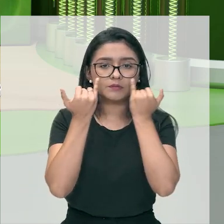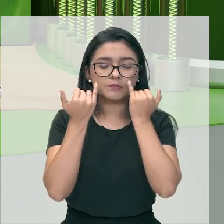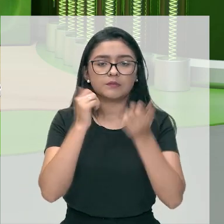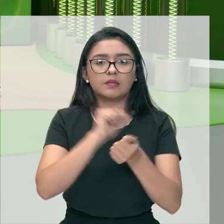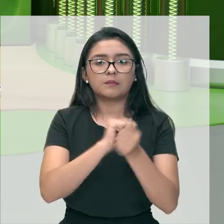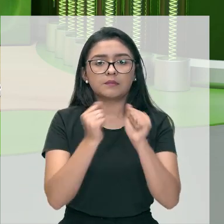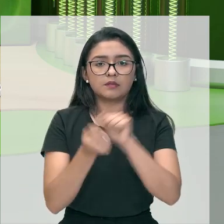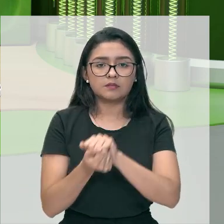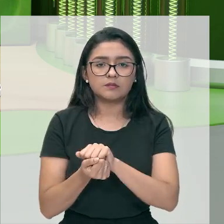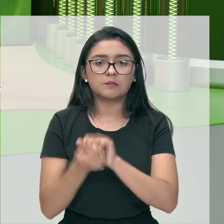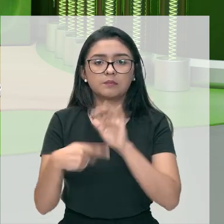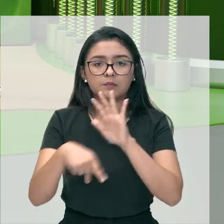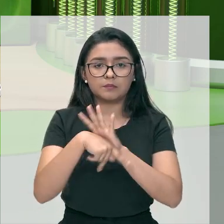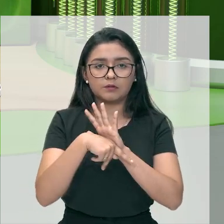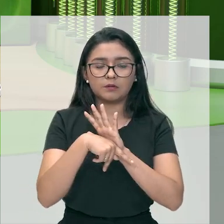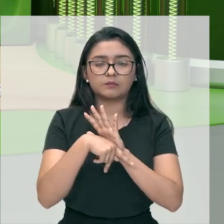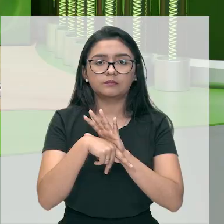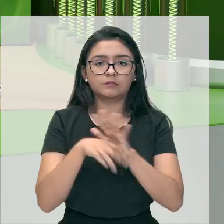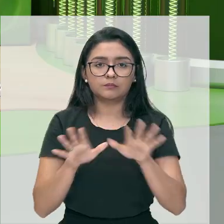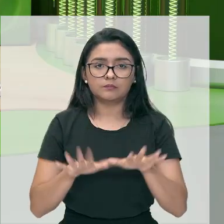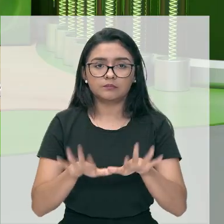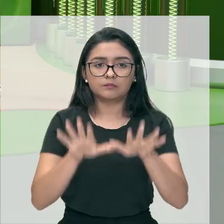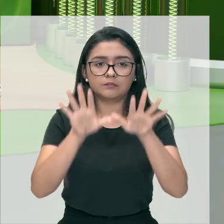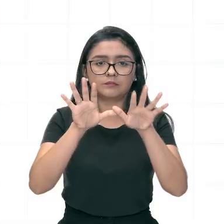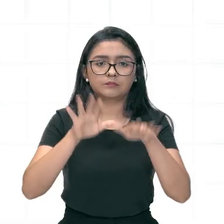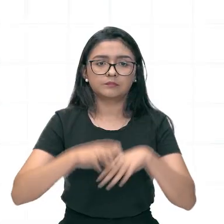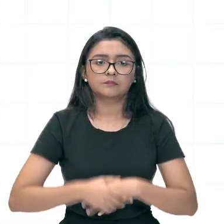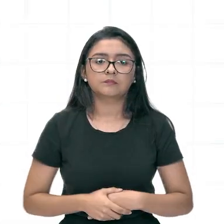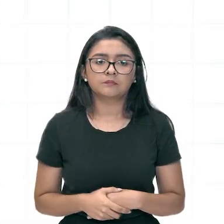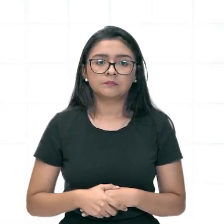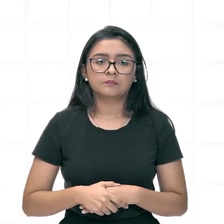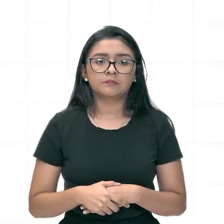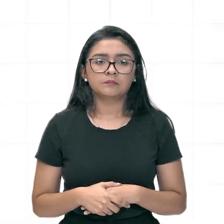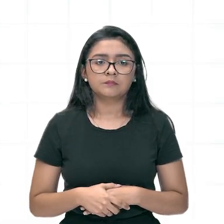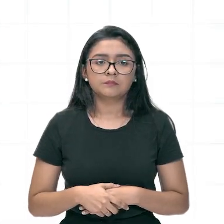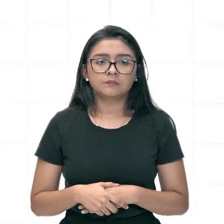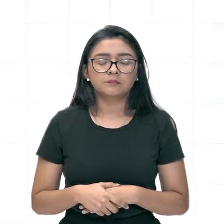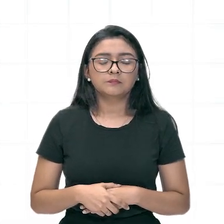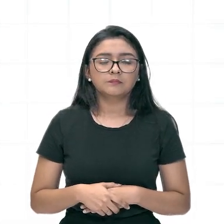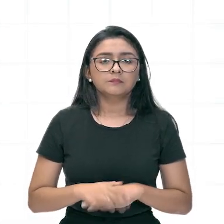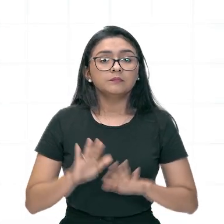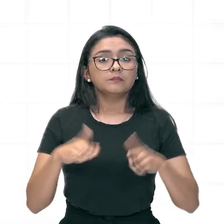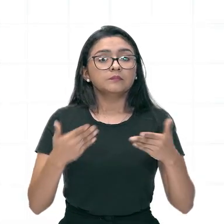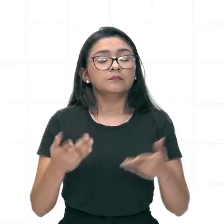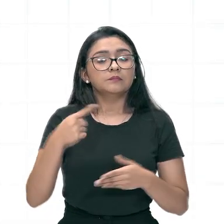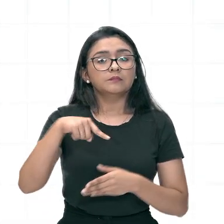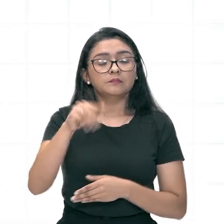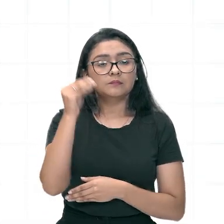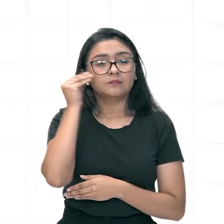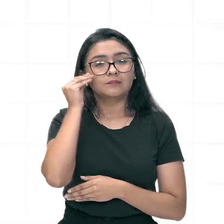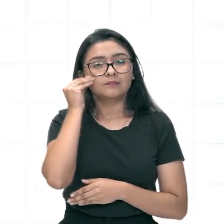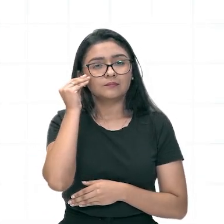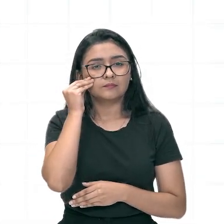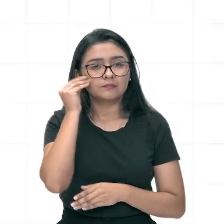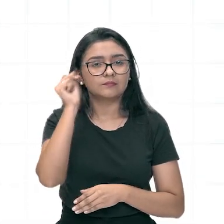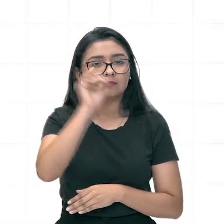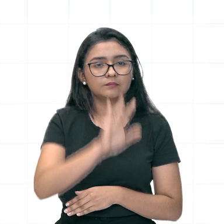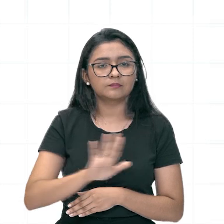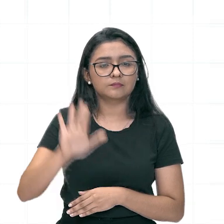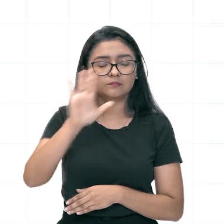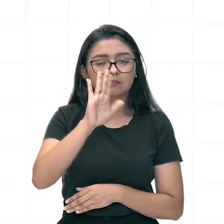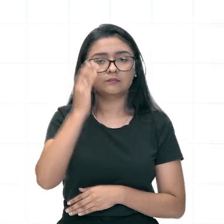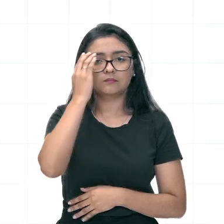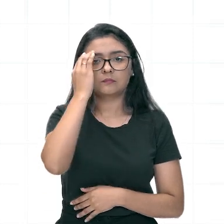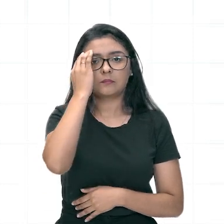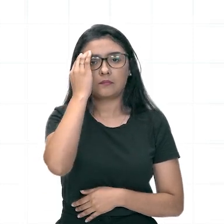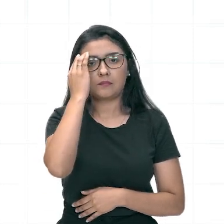as adaptações, né, das aves para o voo aí na nossa próxima imagem. Como a gente visualizou aí no nosso esquema, né, agora a